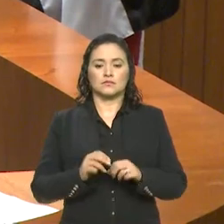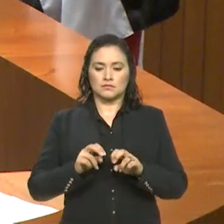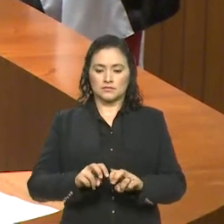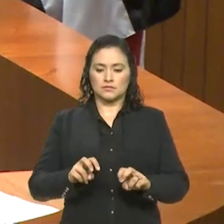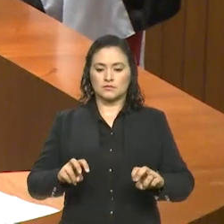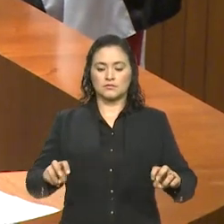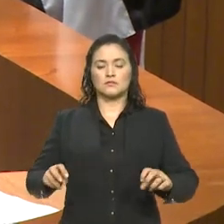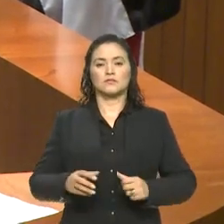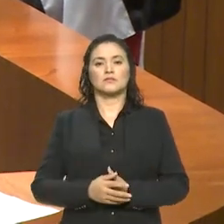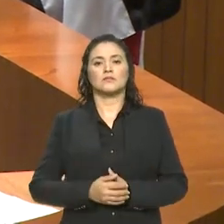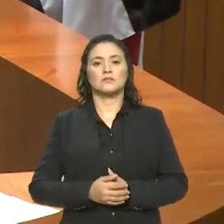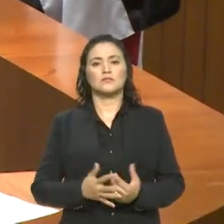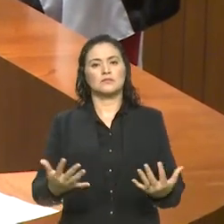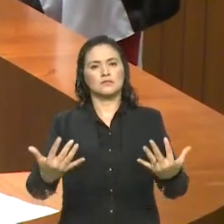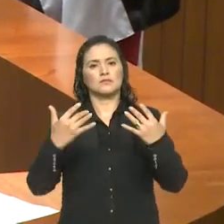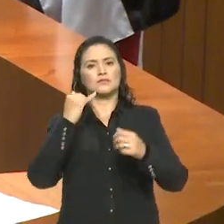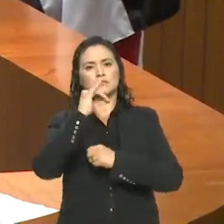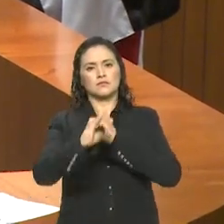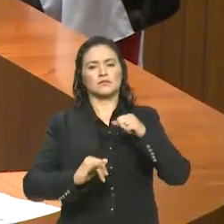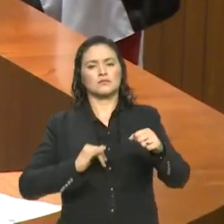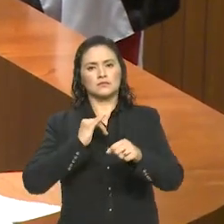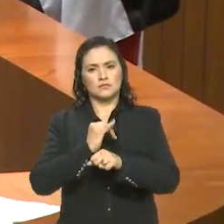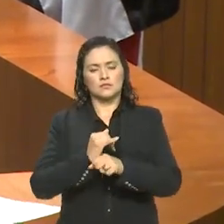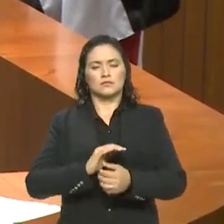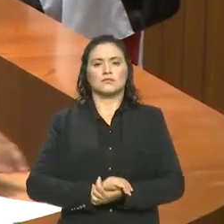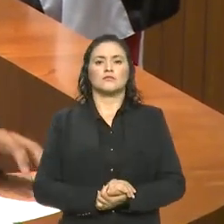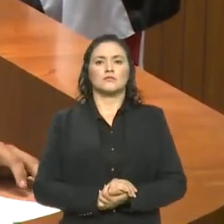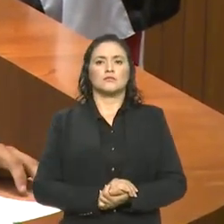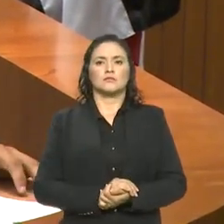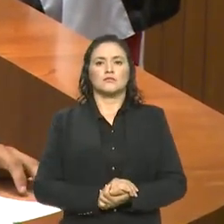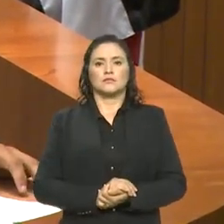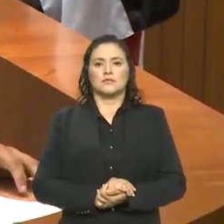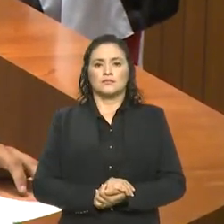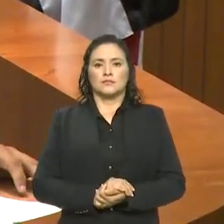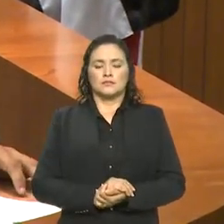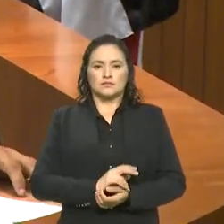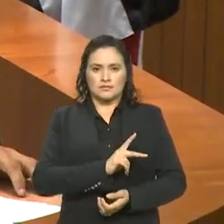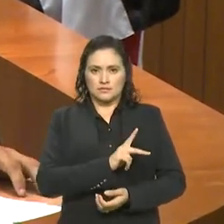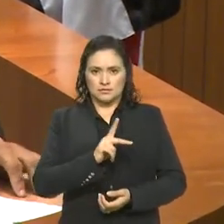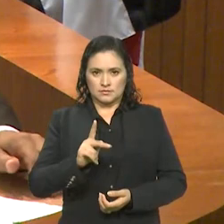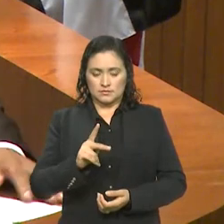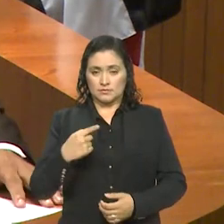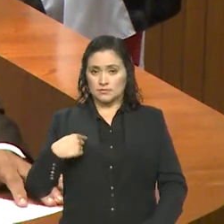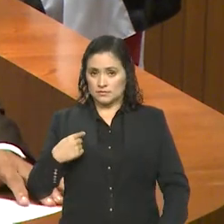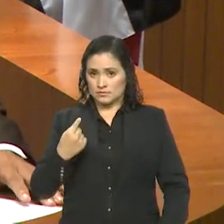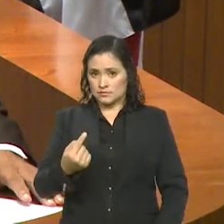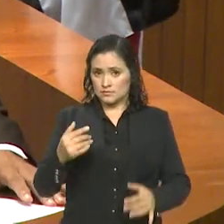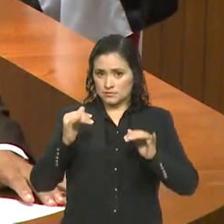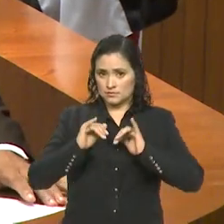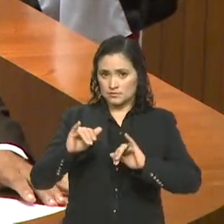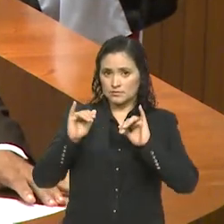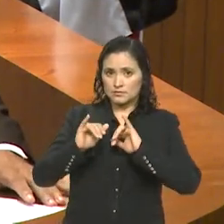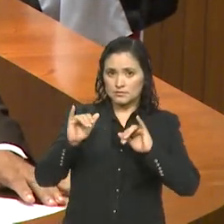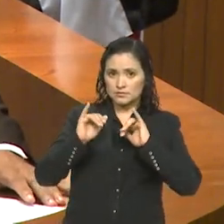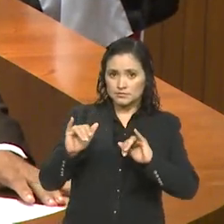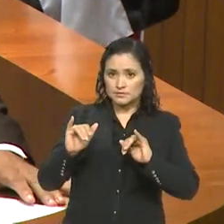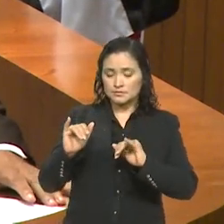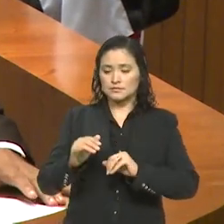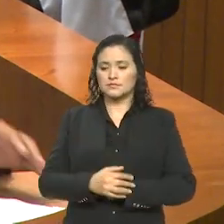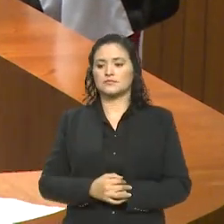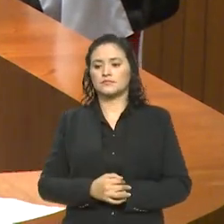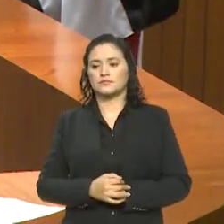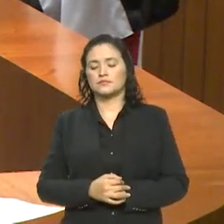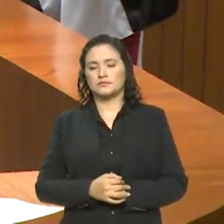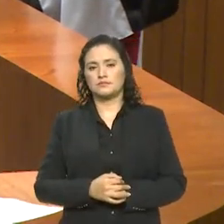internautas. Senhor presidente, eu vim hoje falar da